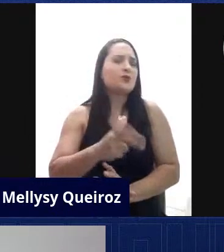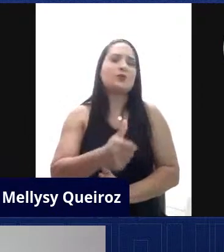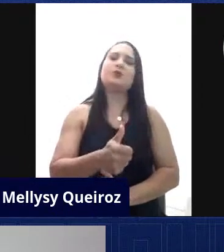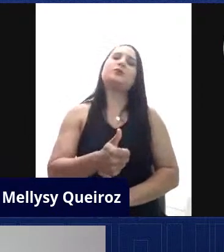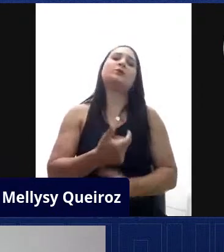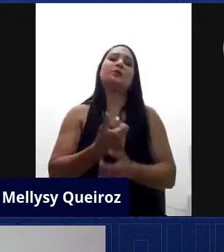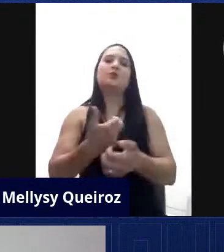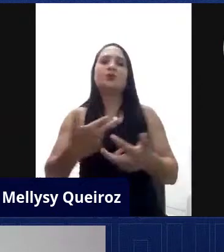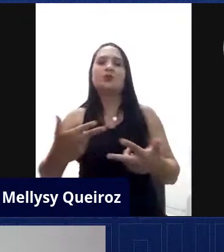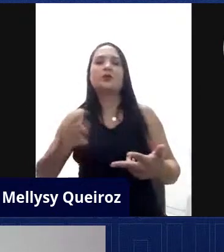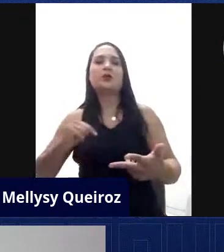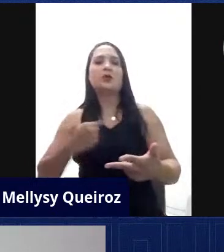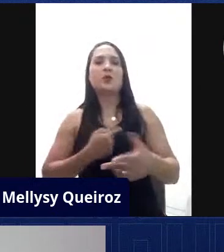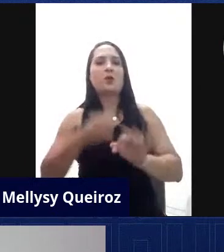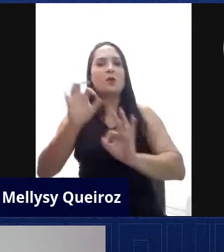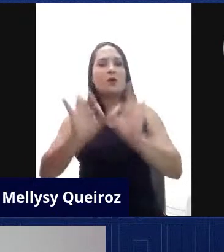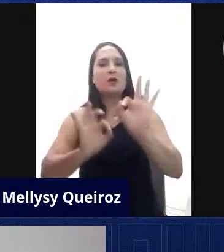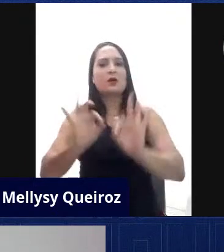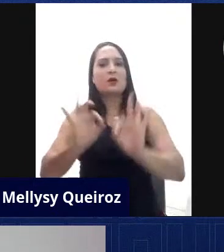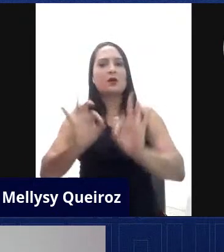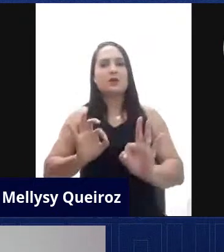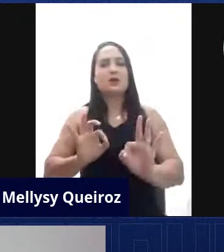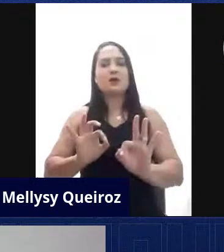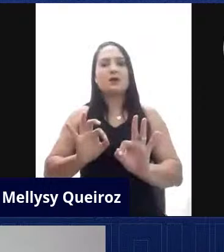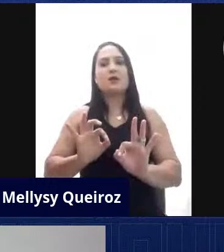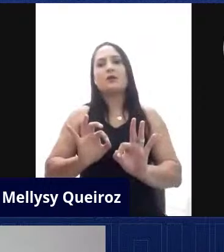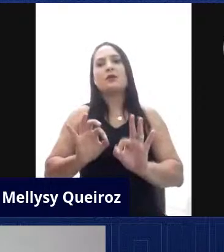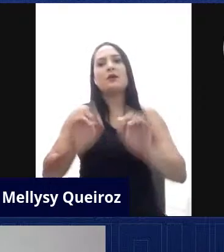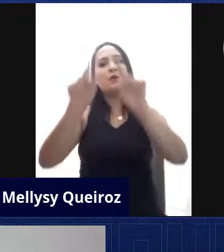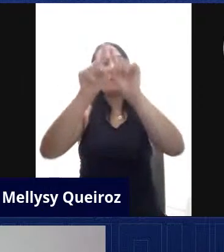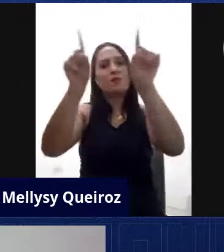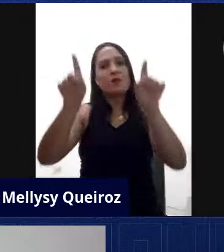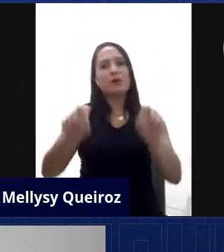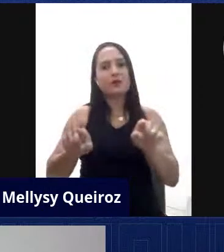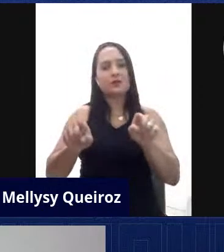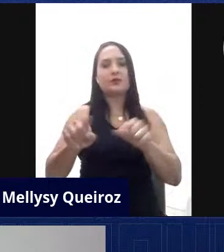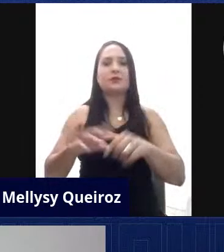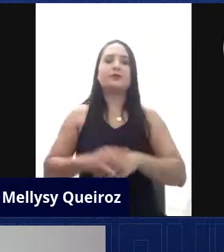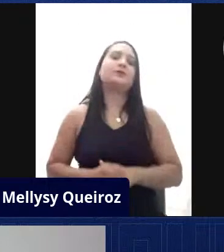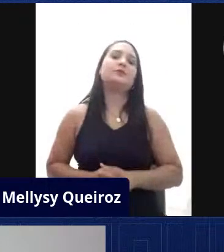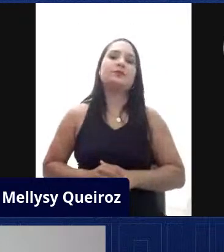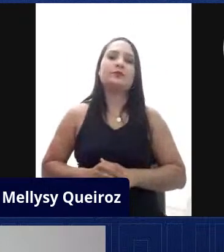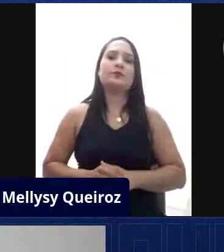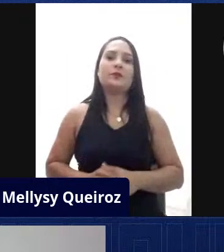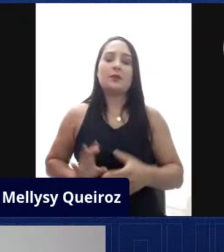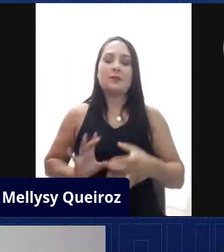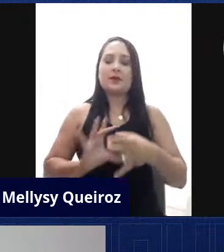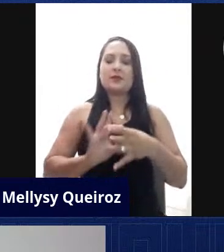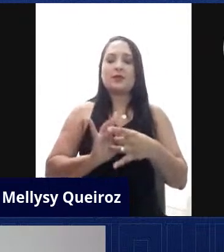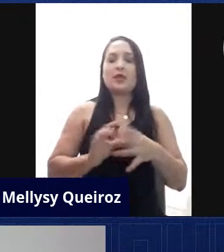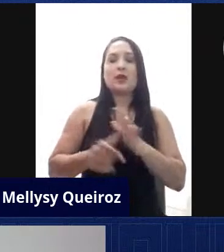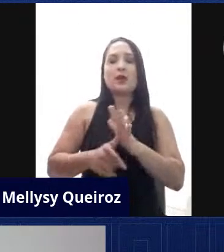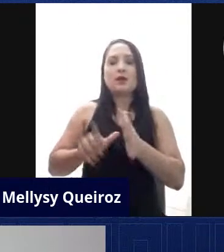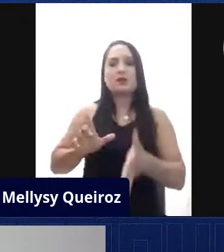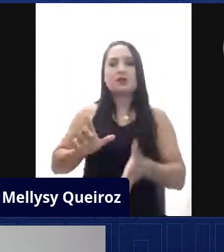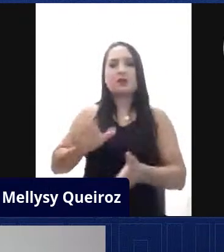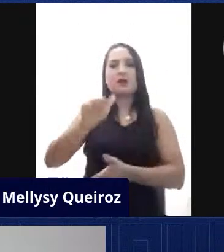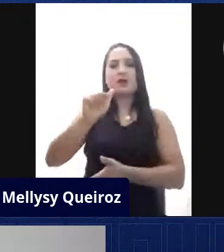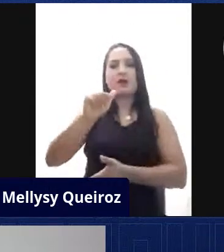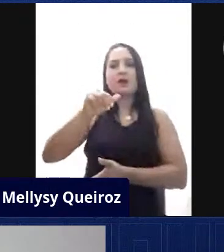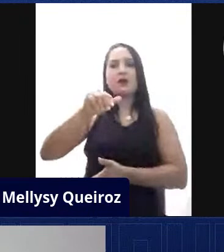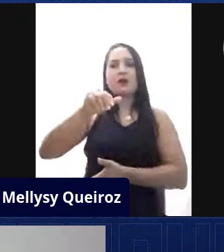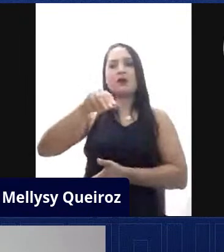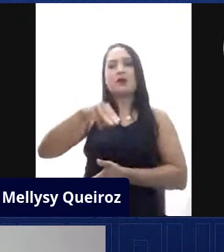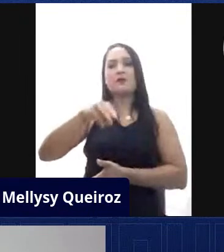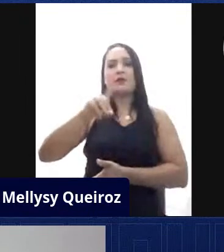nosso projeto, em parceria com o antigo MDA. E aí as questões vieram, a questão da divisão do trabalho,